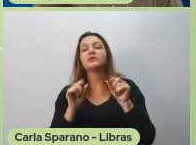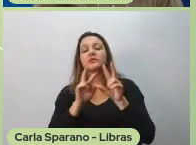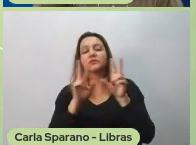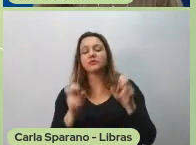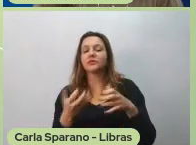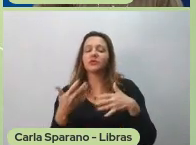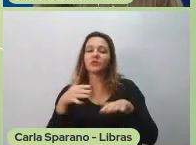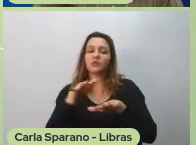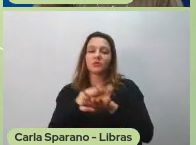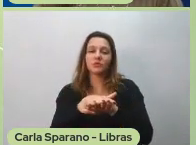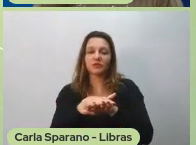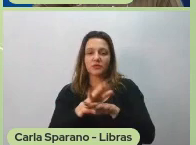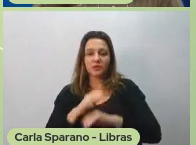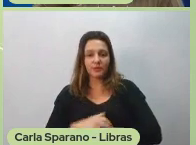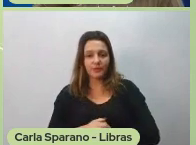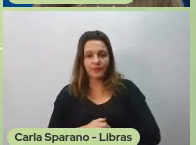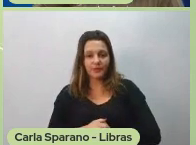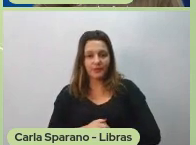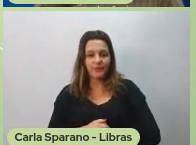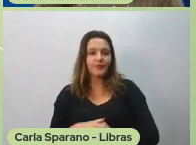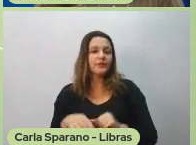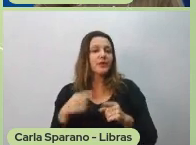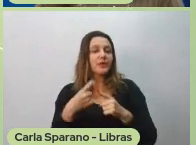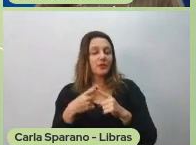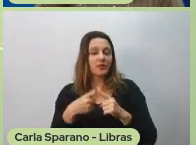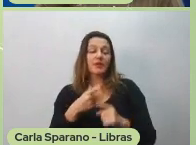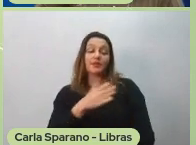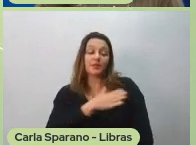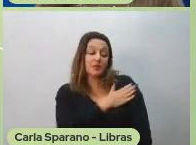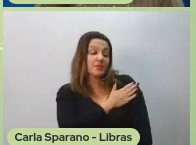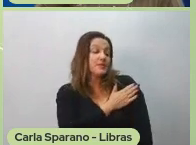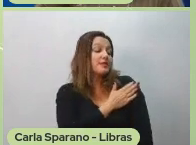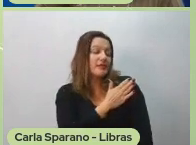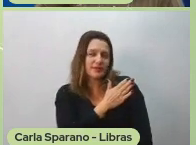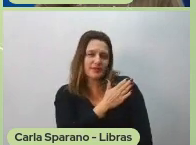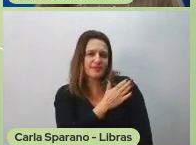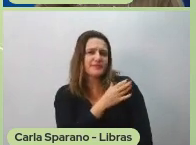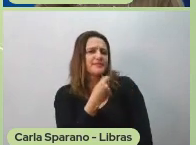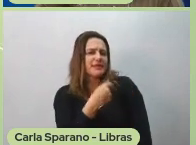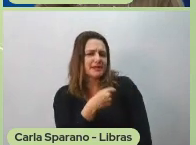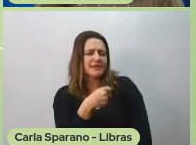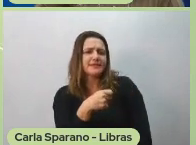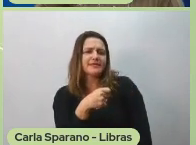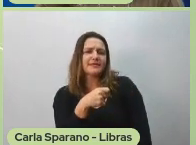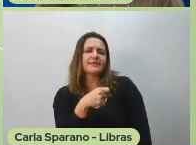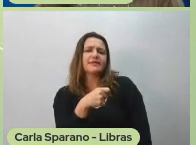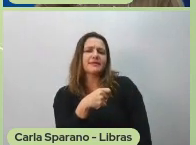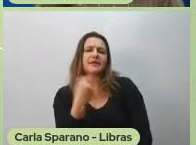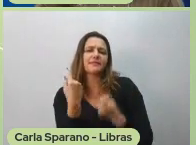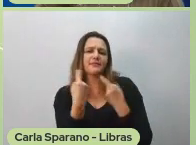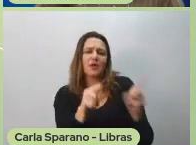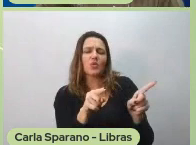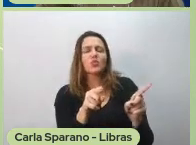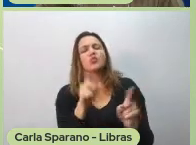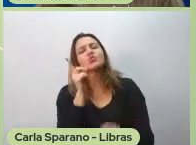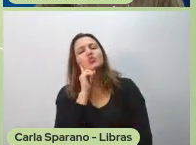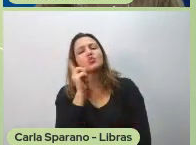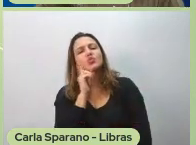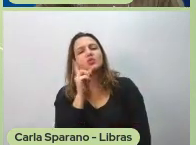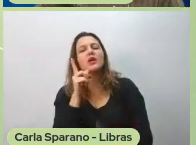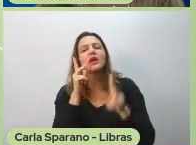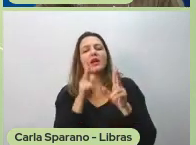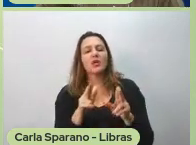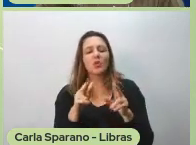inclusão, porque preconceito é uma coisa que a gente tem que combater sim, todo dia, que nem cortar